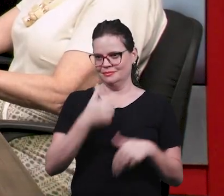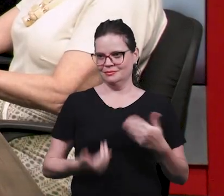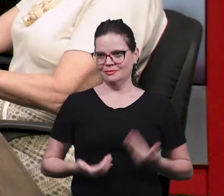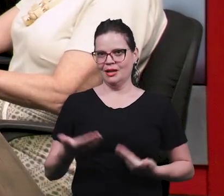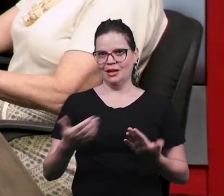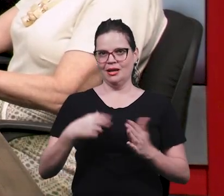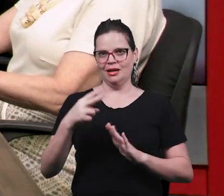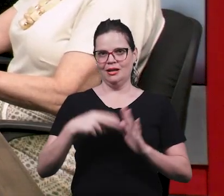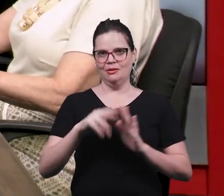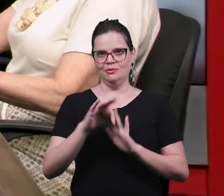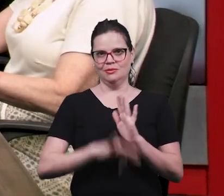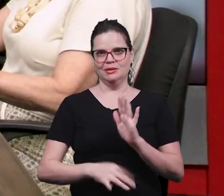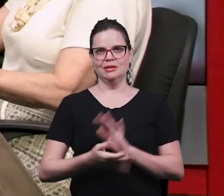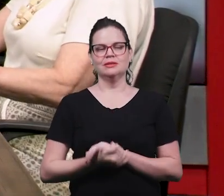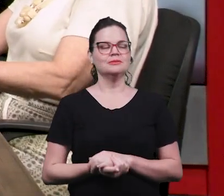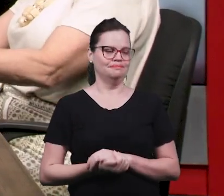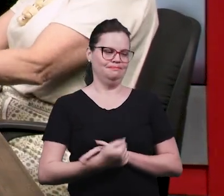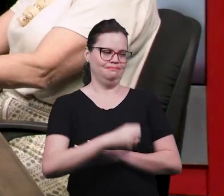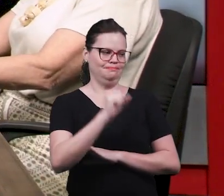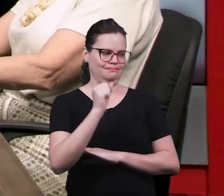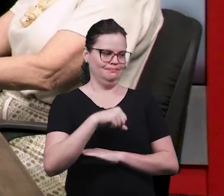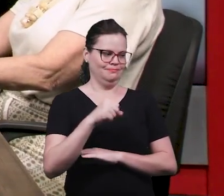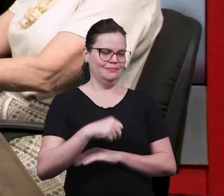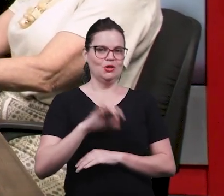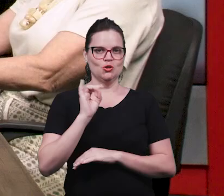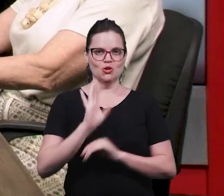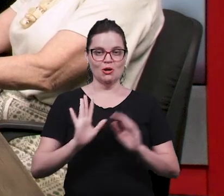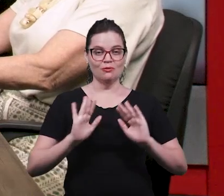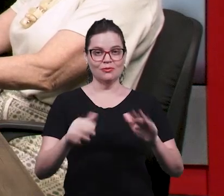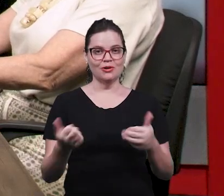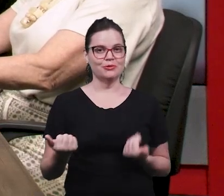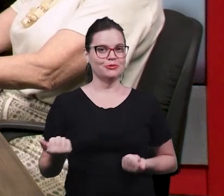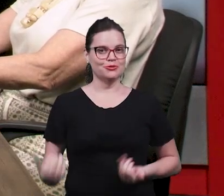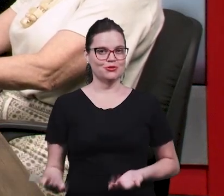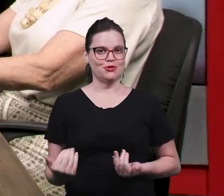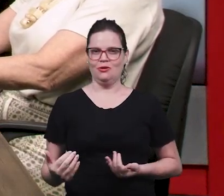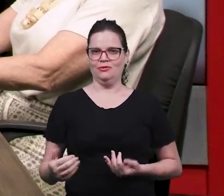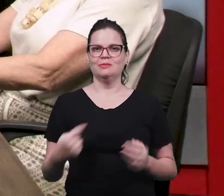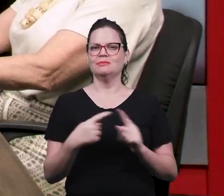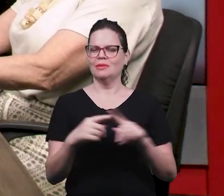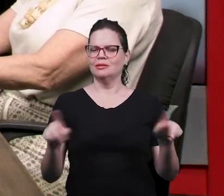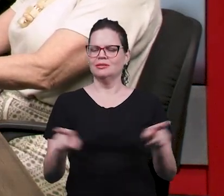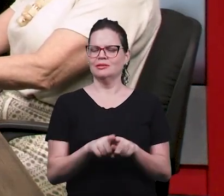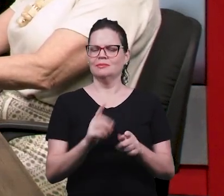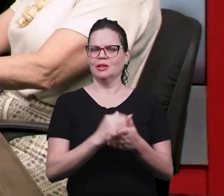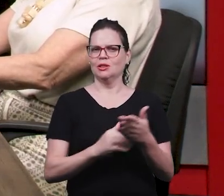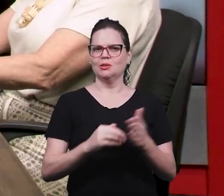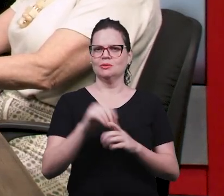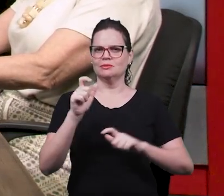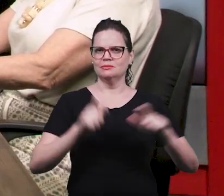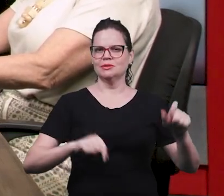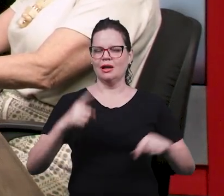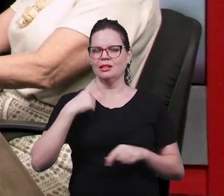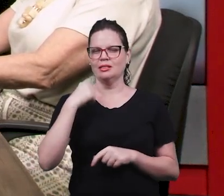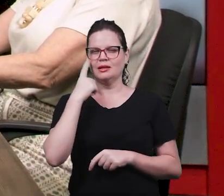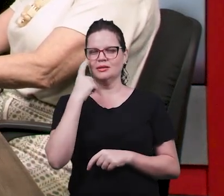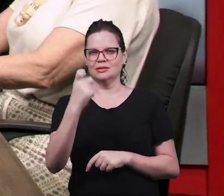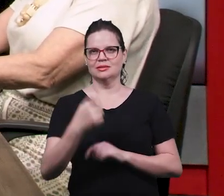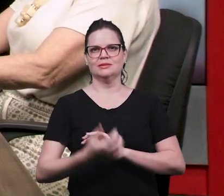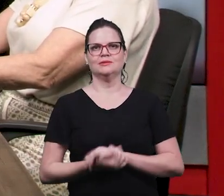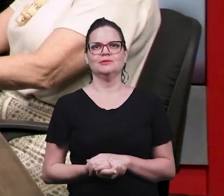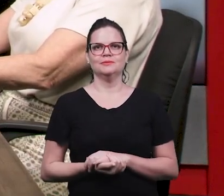um texto? Gostaria, sim. Não só para os jovens, mas para todos, né? Eu acho que é um texto interessante,